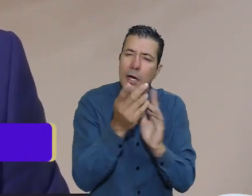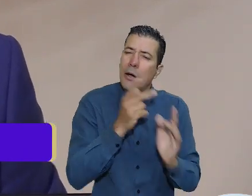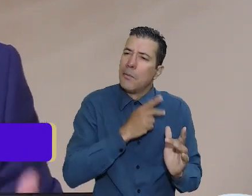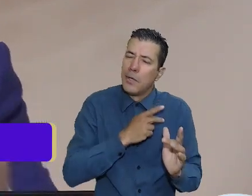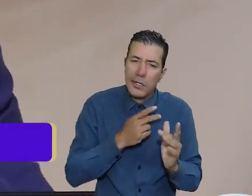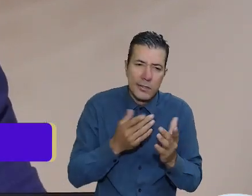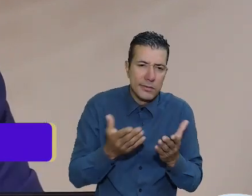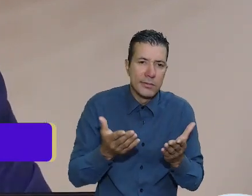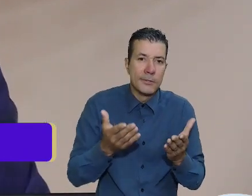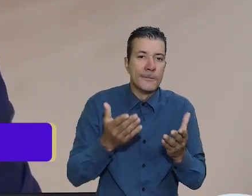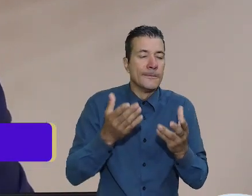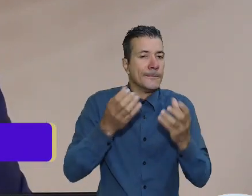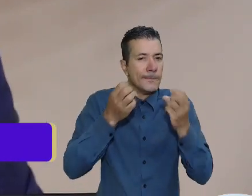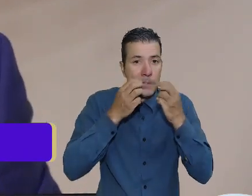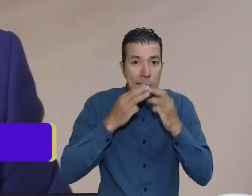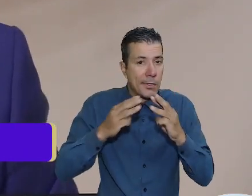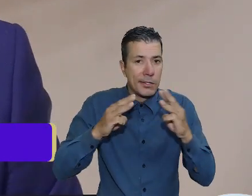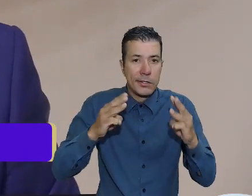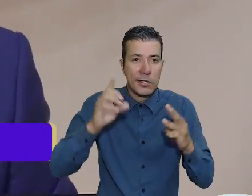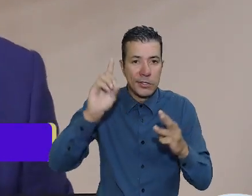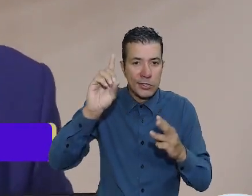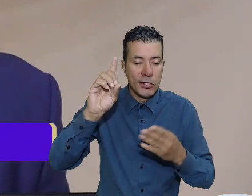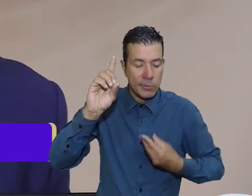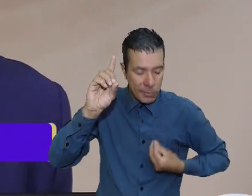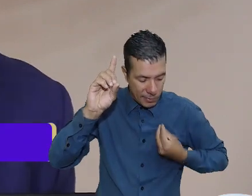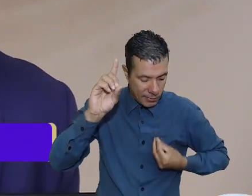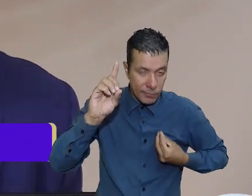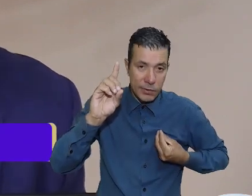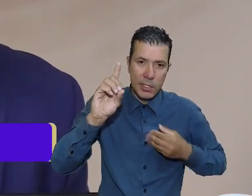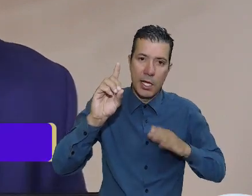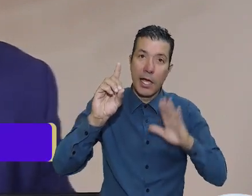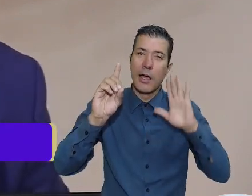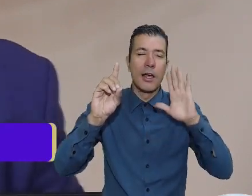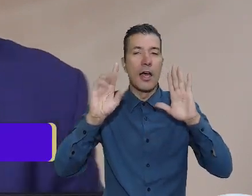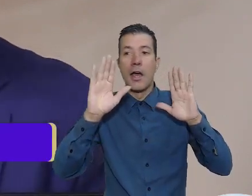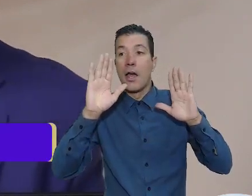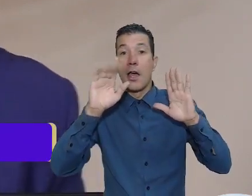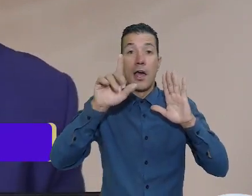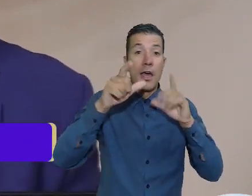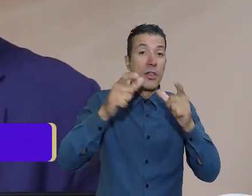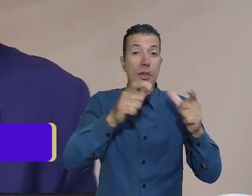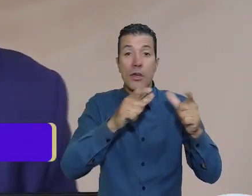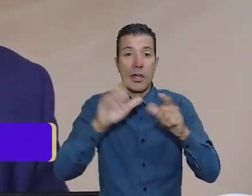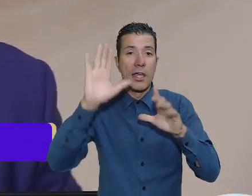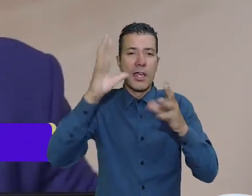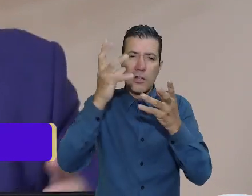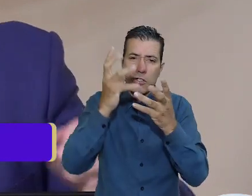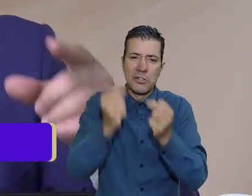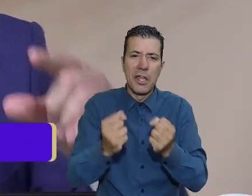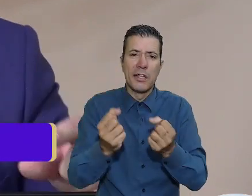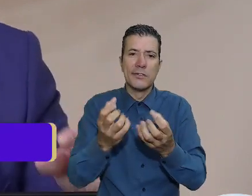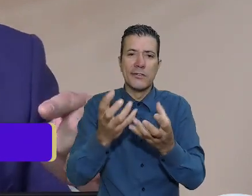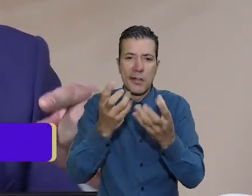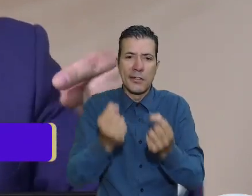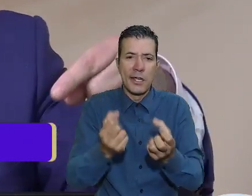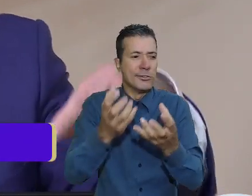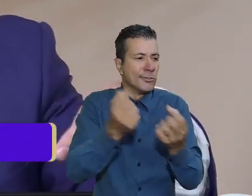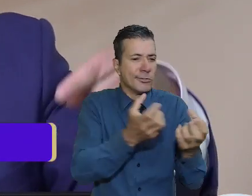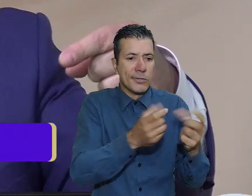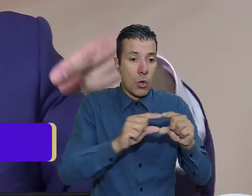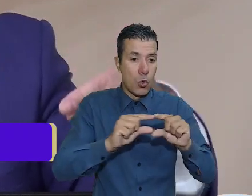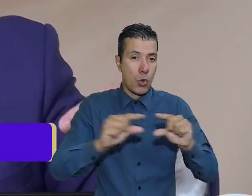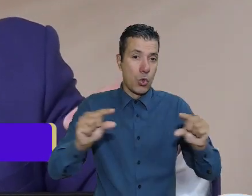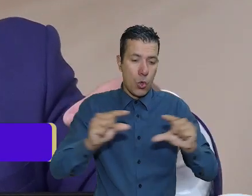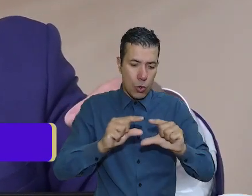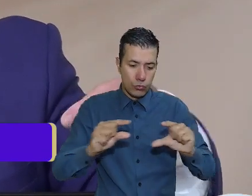pastor, essa mensagem é a mensagem de Deus para mim? Levante a sua mão aí, onde você estiver, eu aceito, eu quero. Está aparecendo agora um